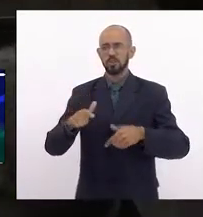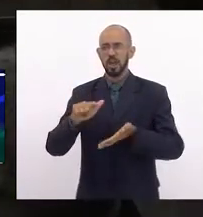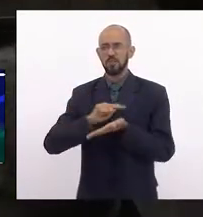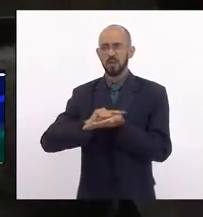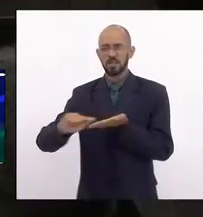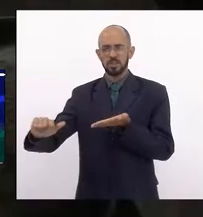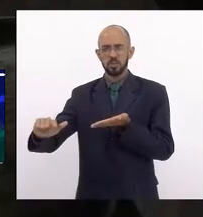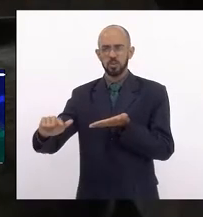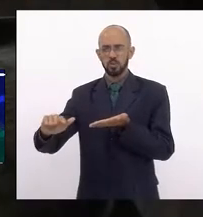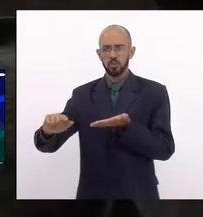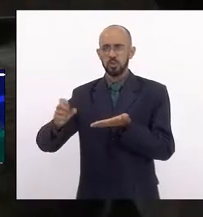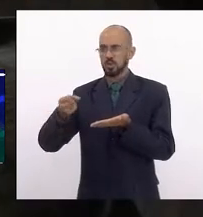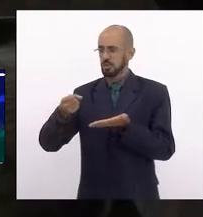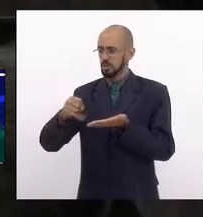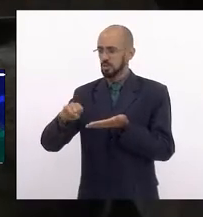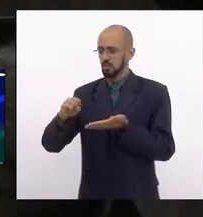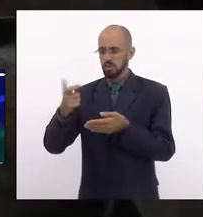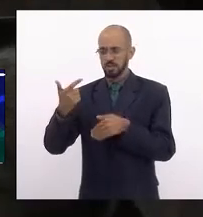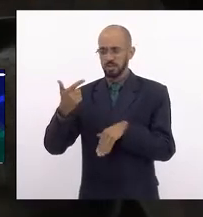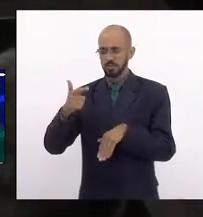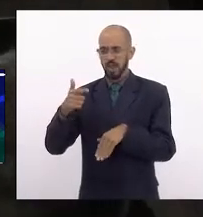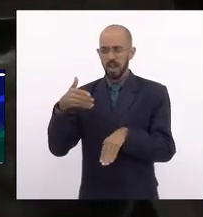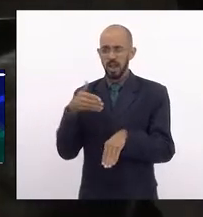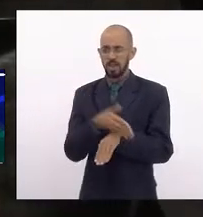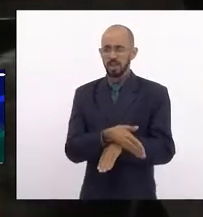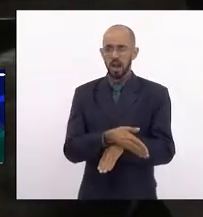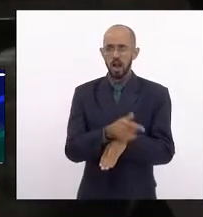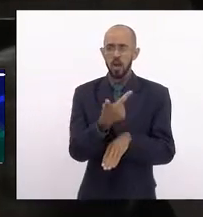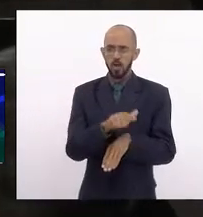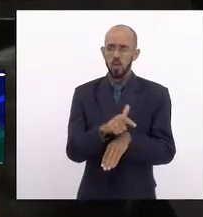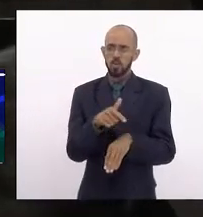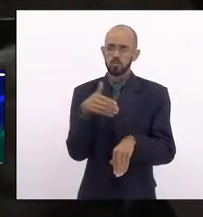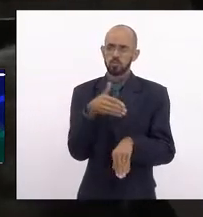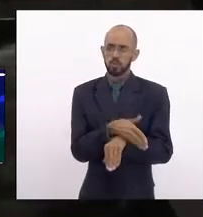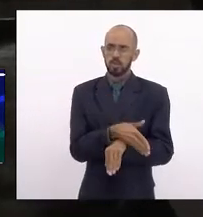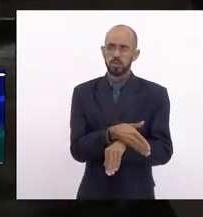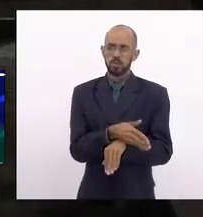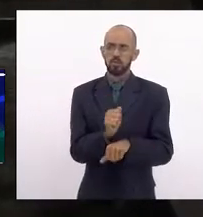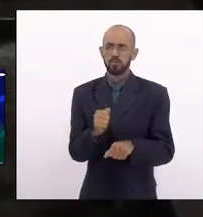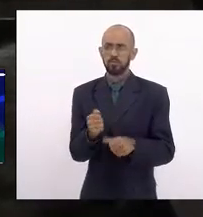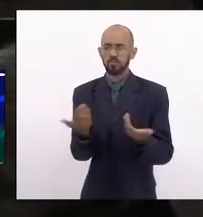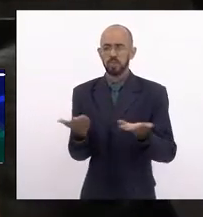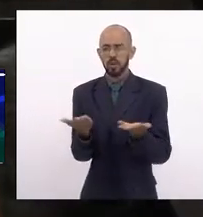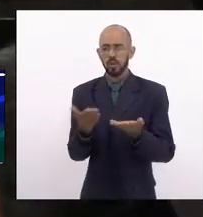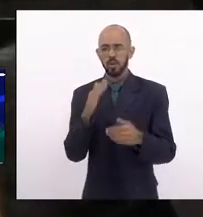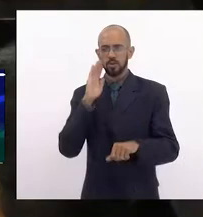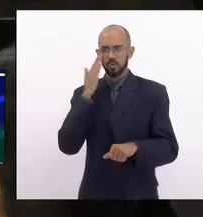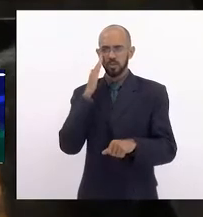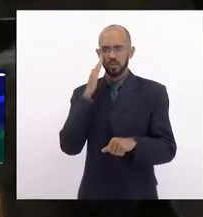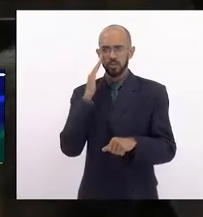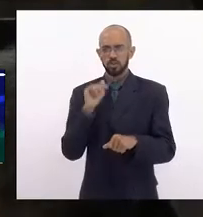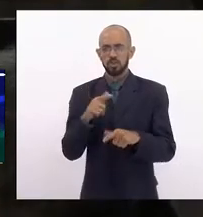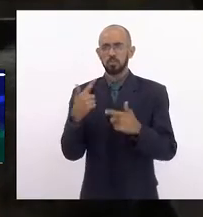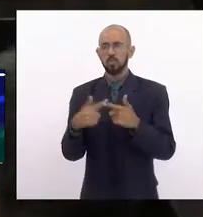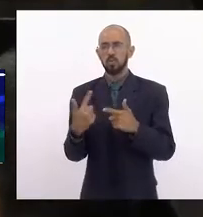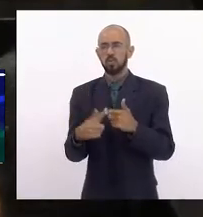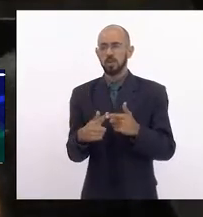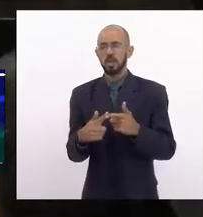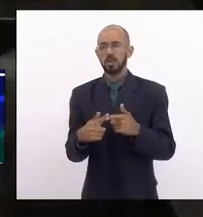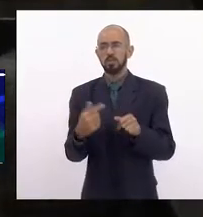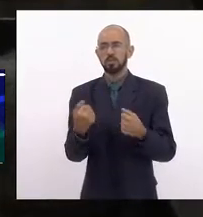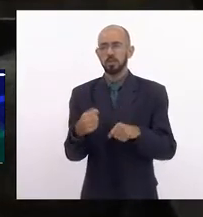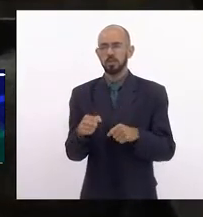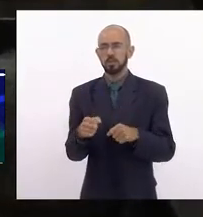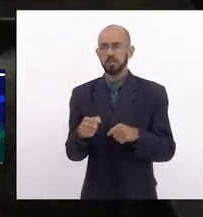se vocês não entrar em outros ocuparam os espaços e agora eu entendi o porquê que